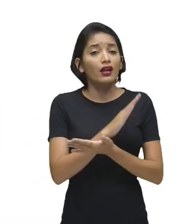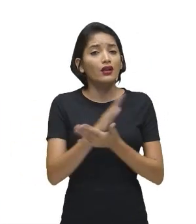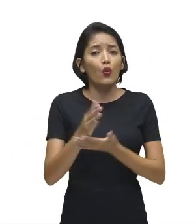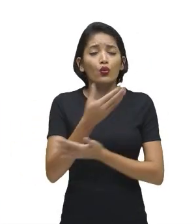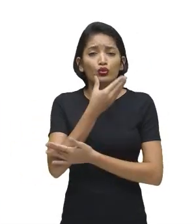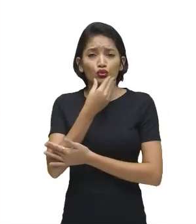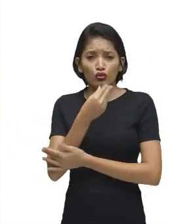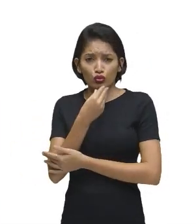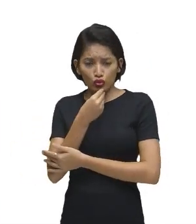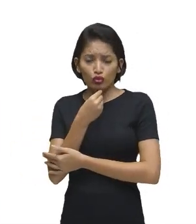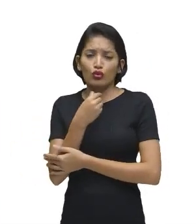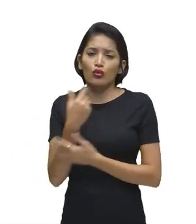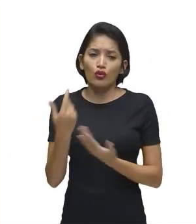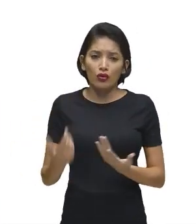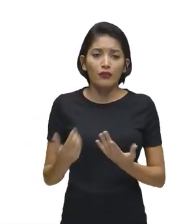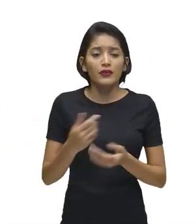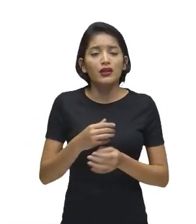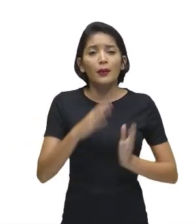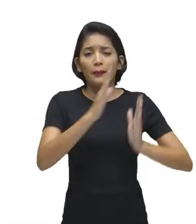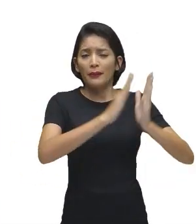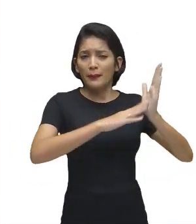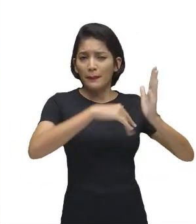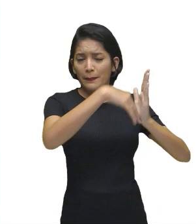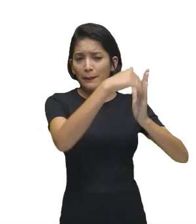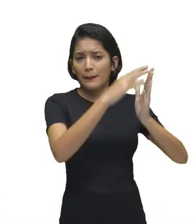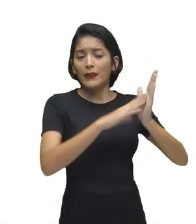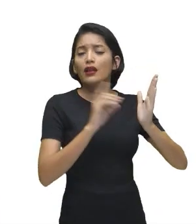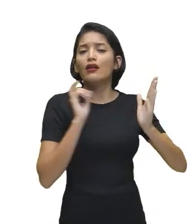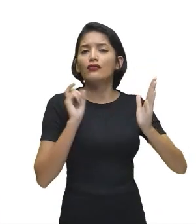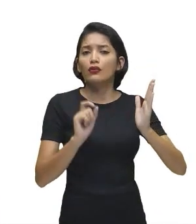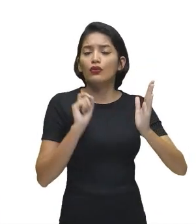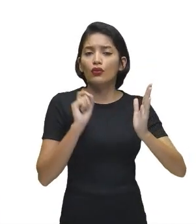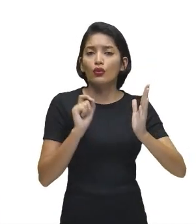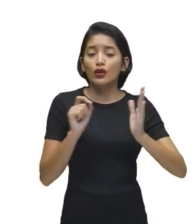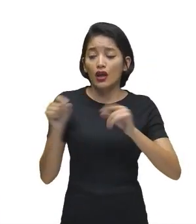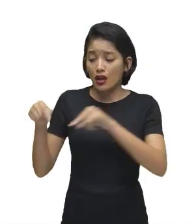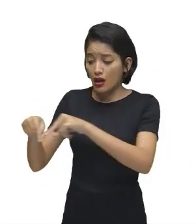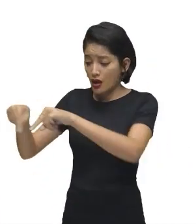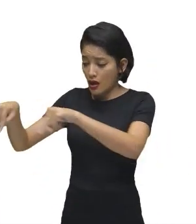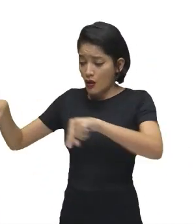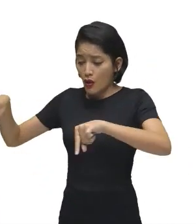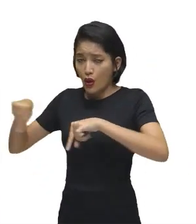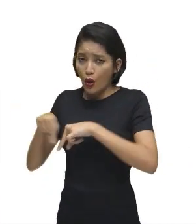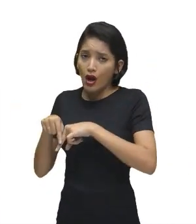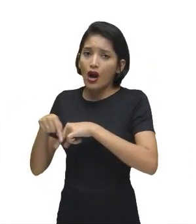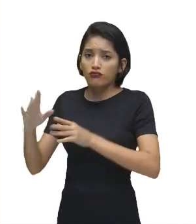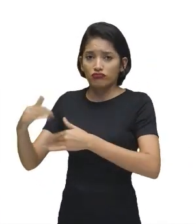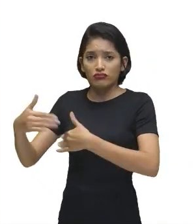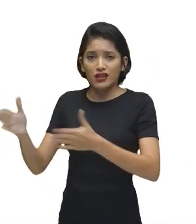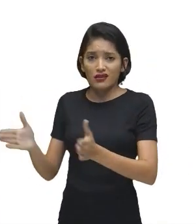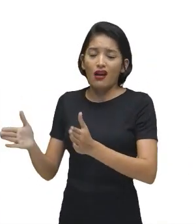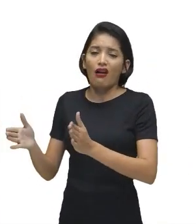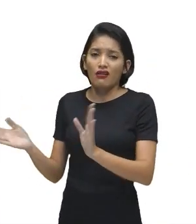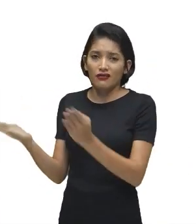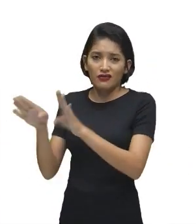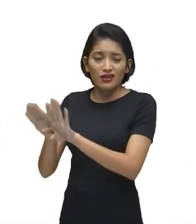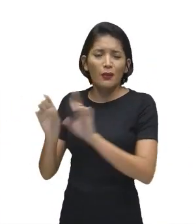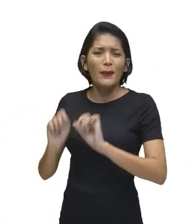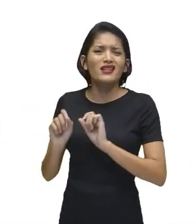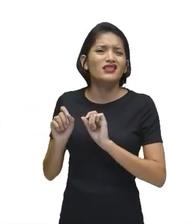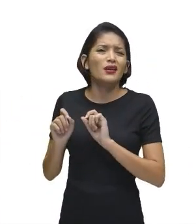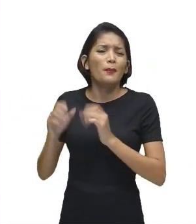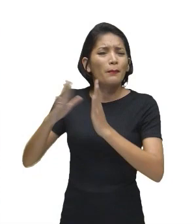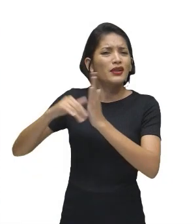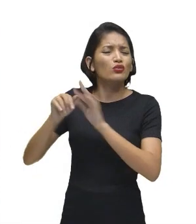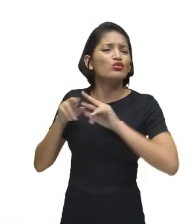Degas, Augusto Renoir, eles pintavam também no estúdio, mas era uma pintura totalmente diferente